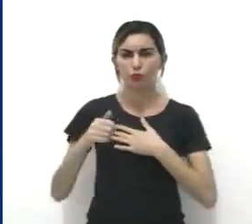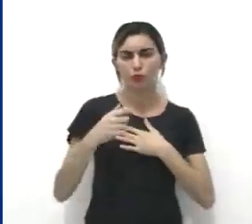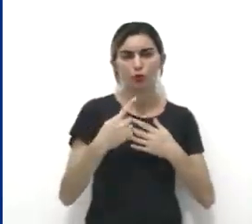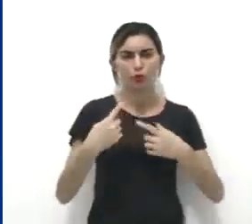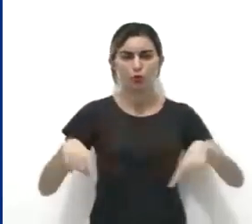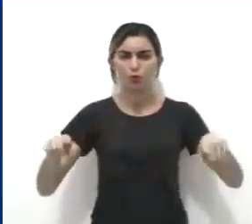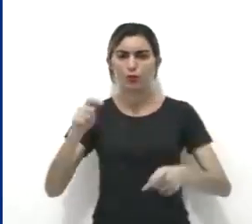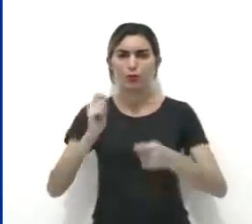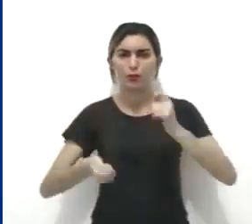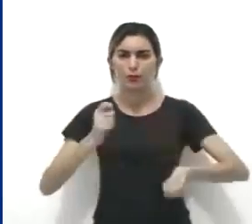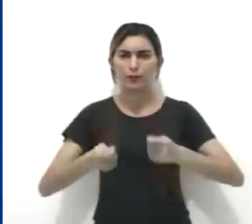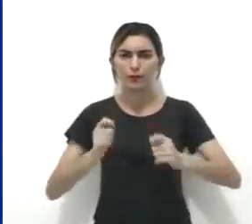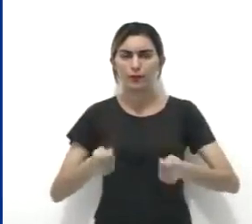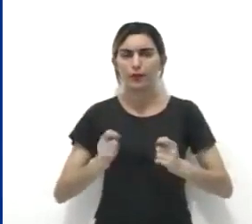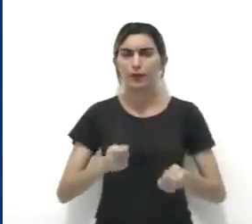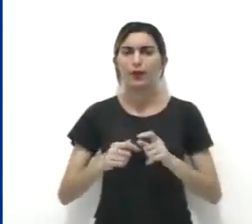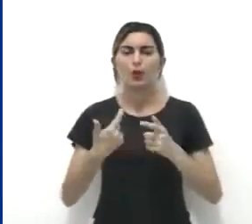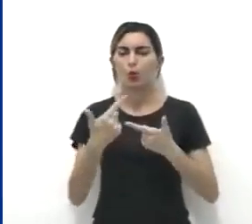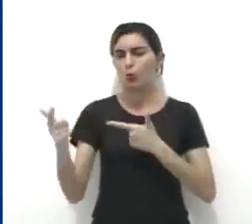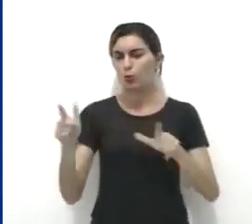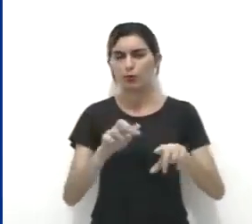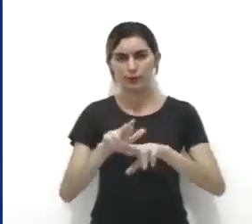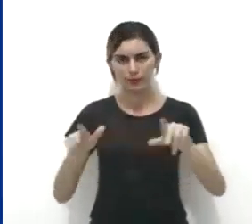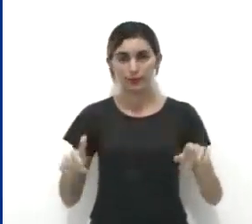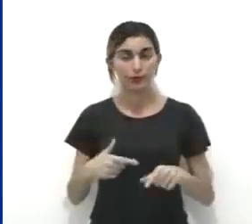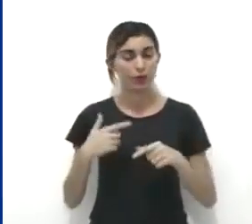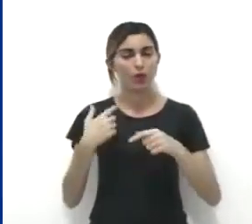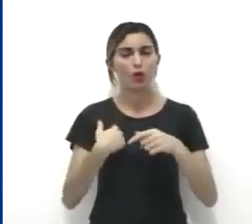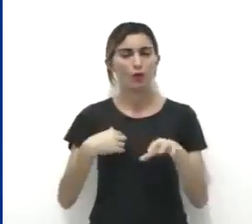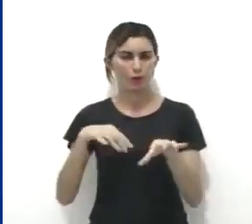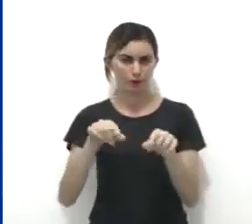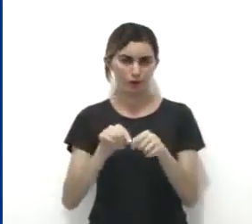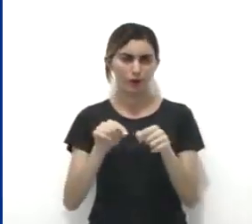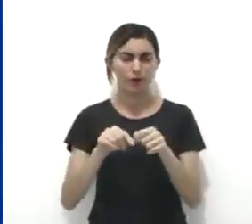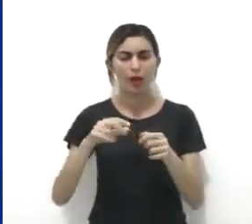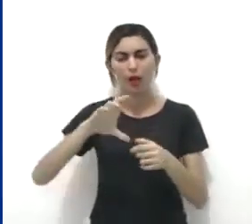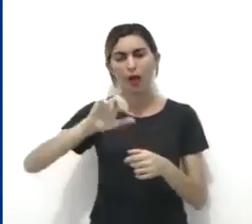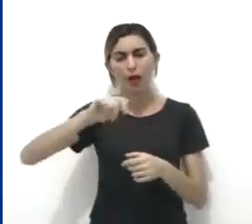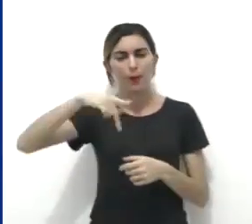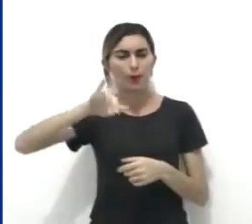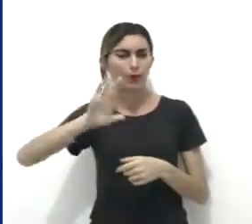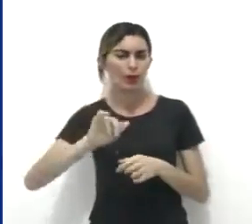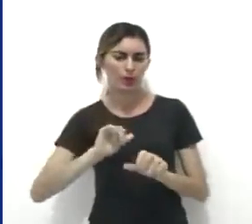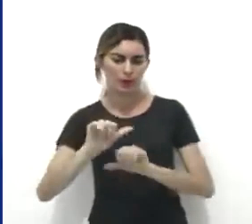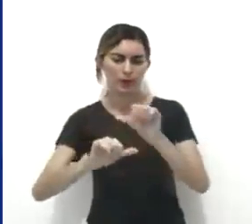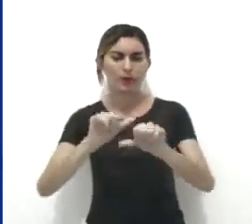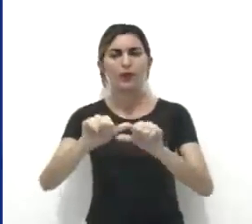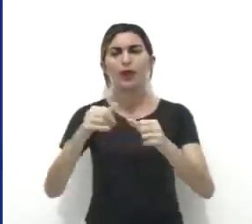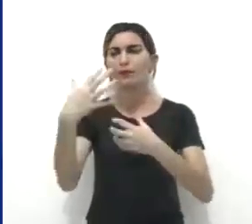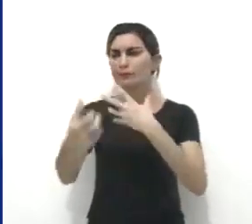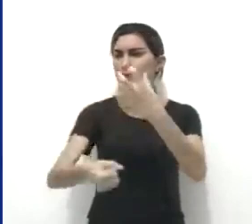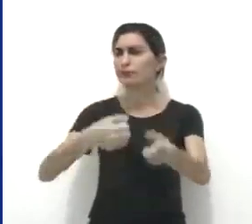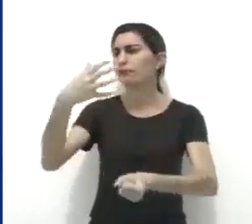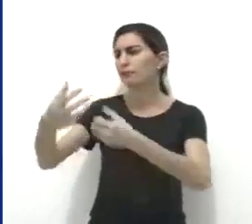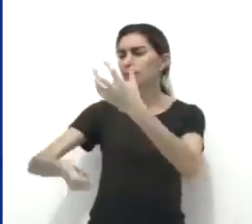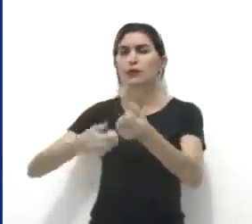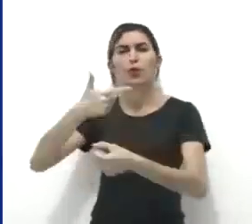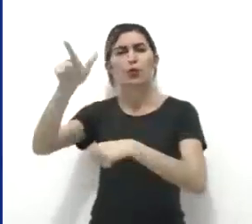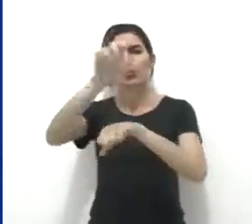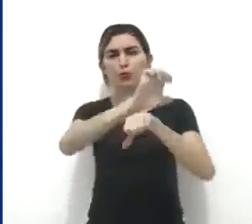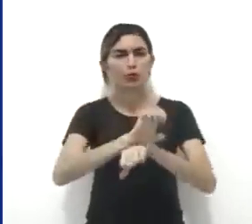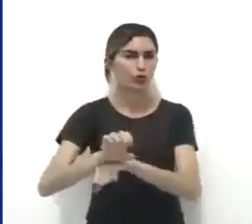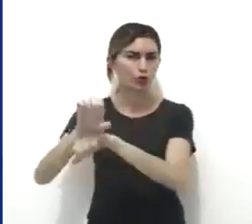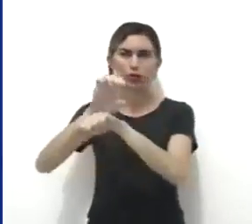ao som do brimbal, dentre outros instrumentos. Logo, na sua formação, a capoeira adquiriu adeptos entre